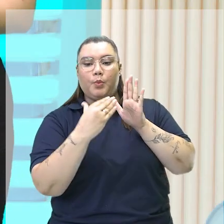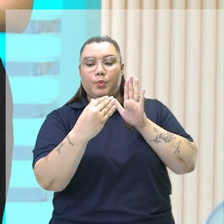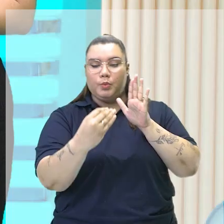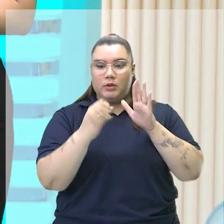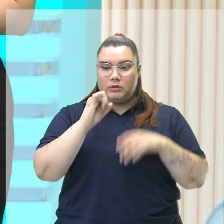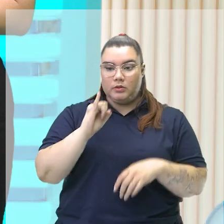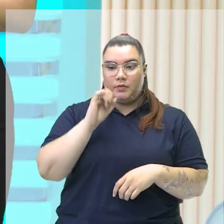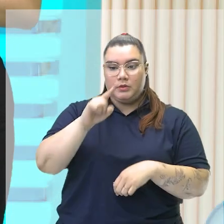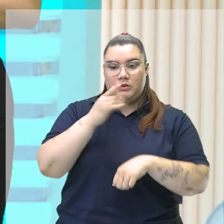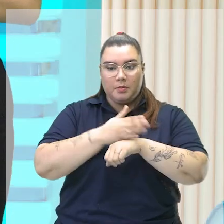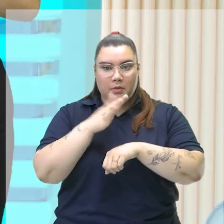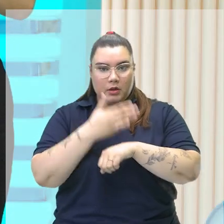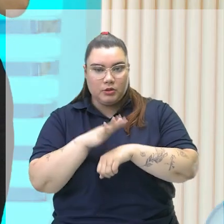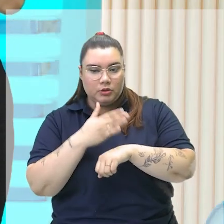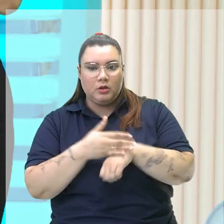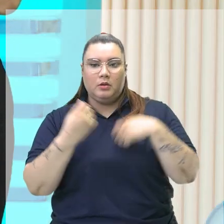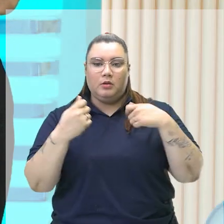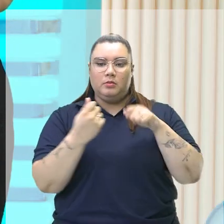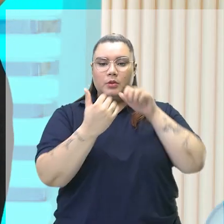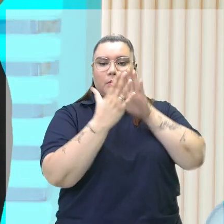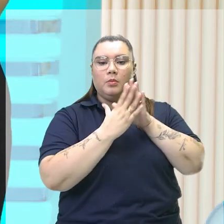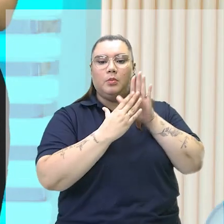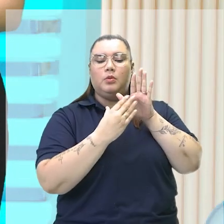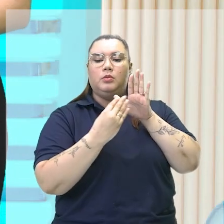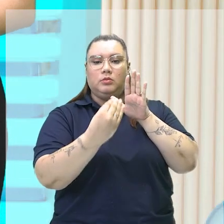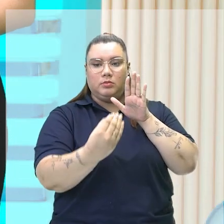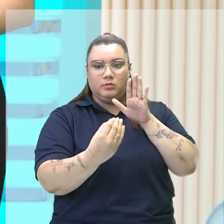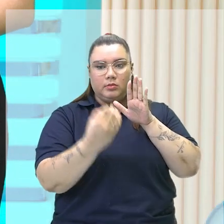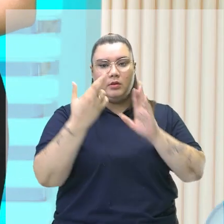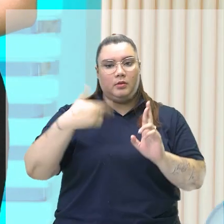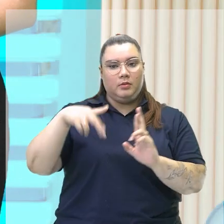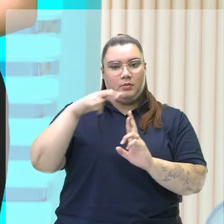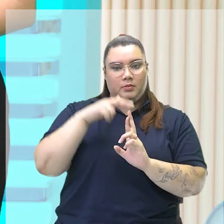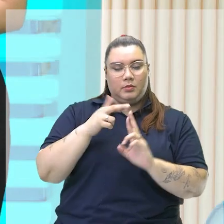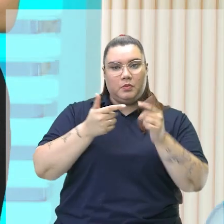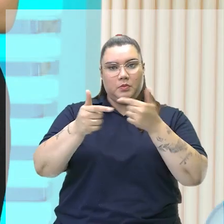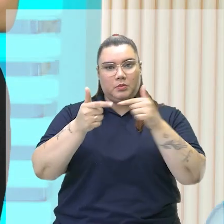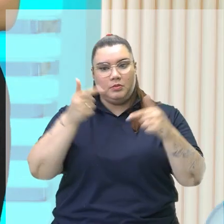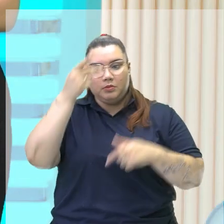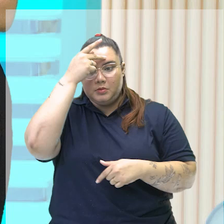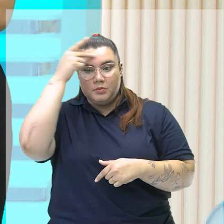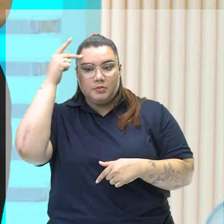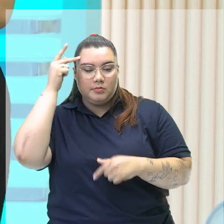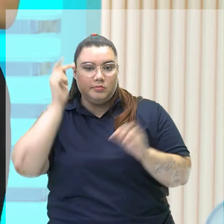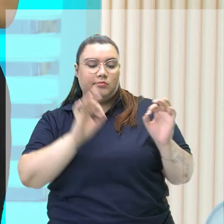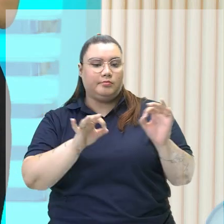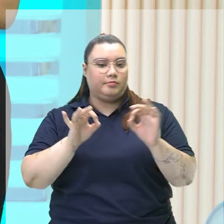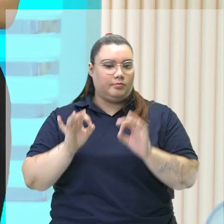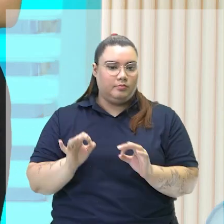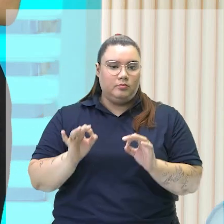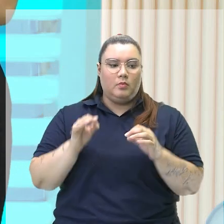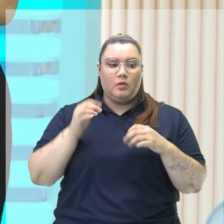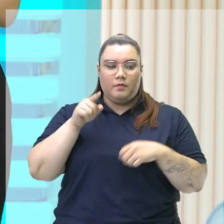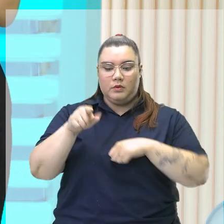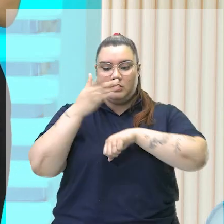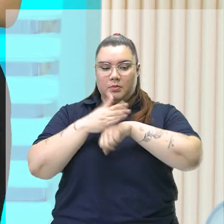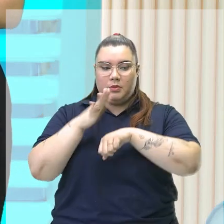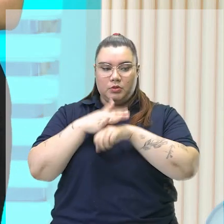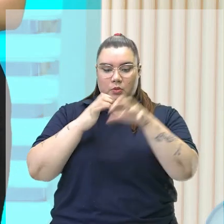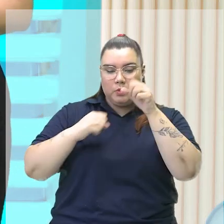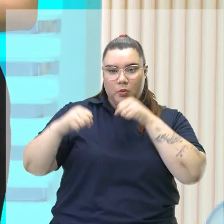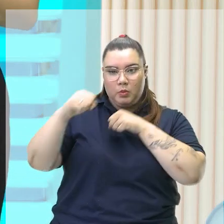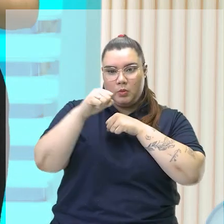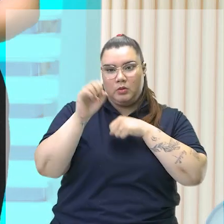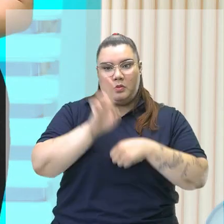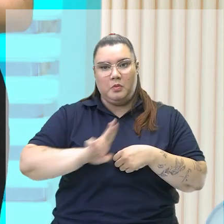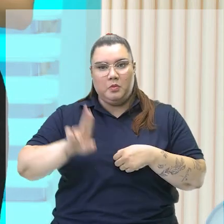que pratica a luta, você acaba sendo referência para outras pessoas. Então, você que pratica a luta, não